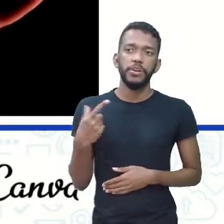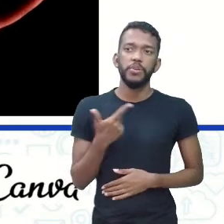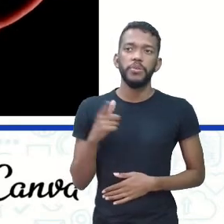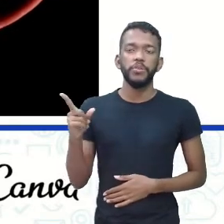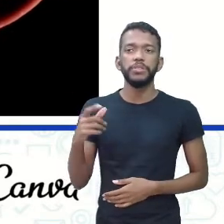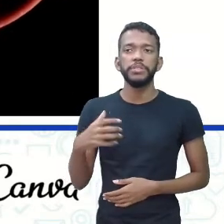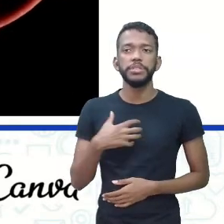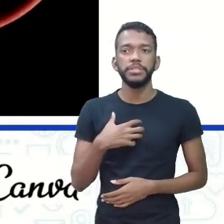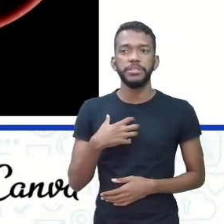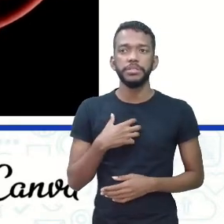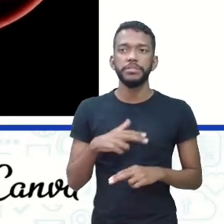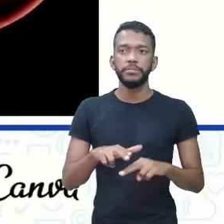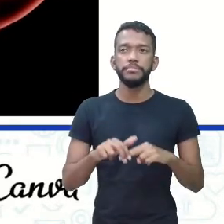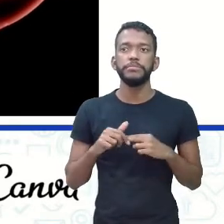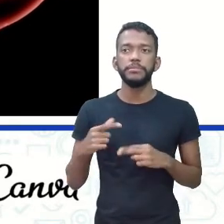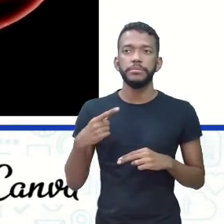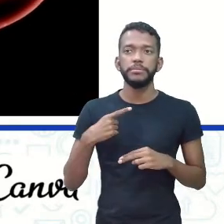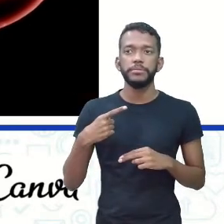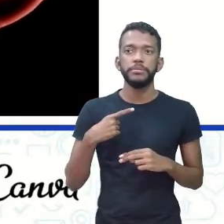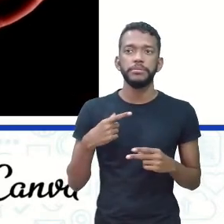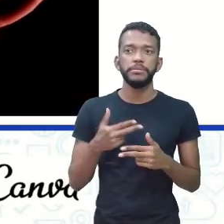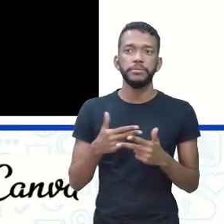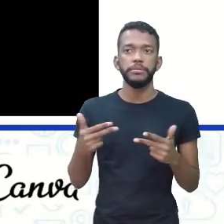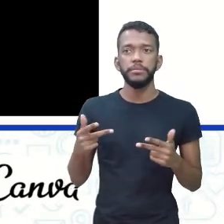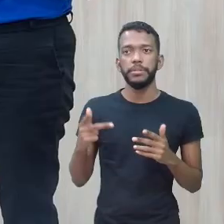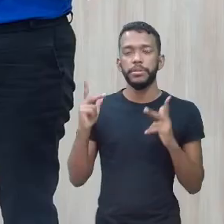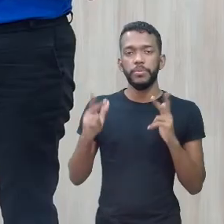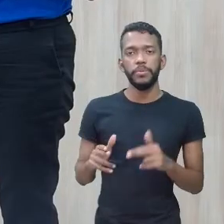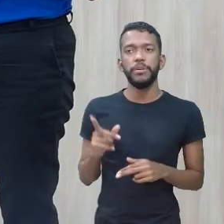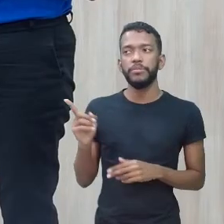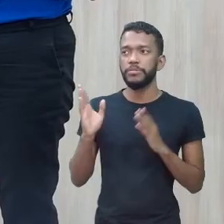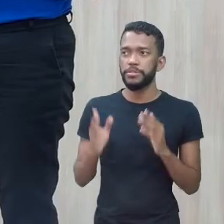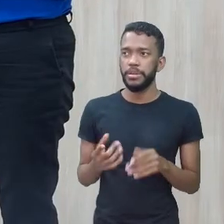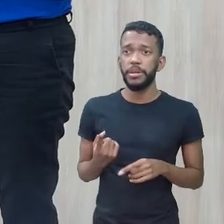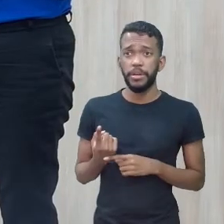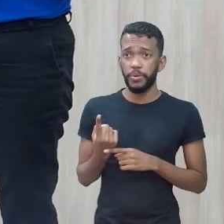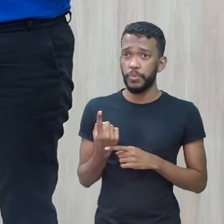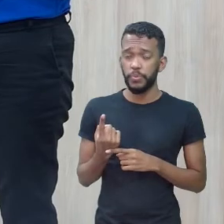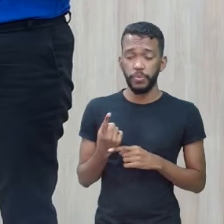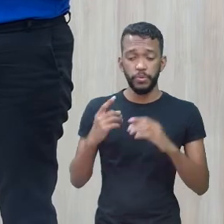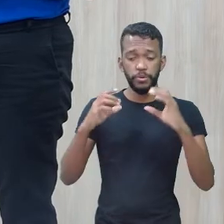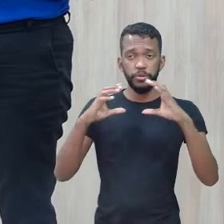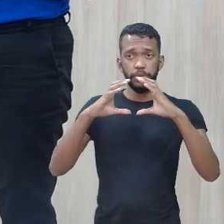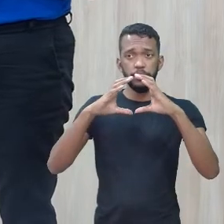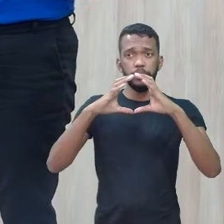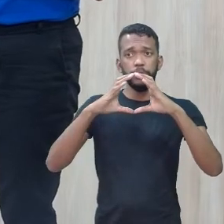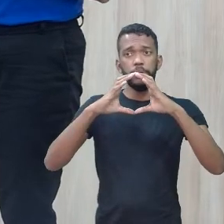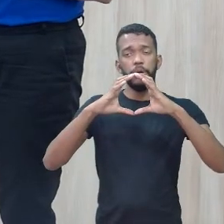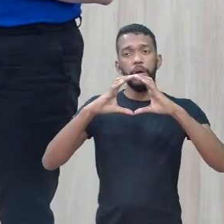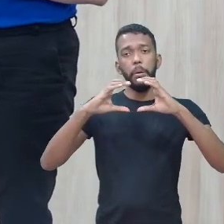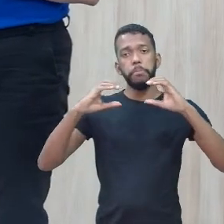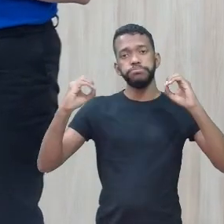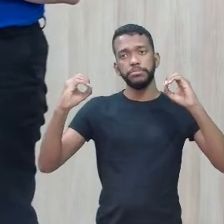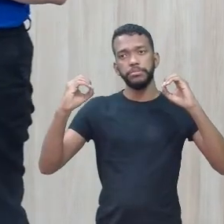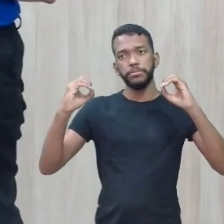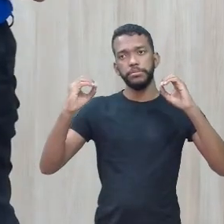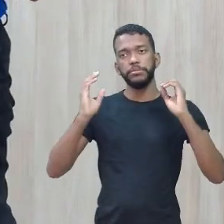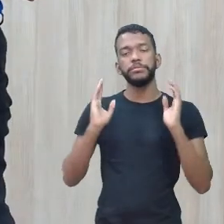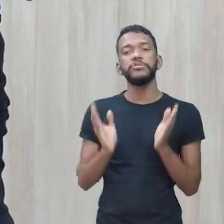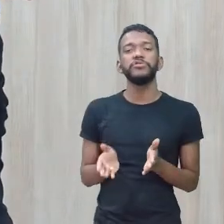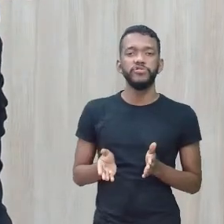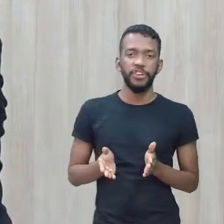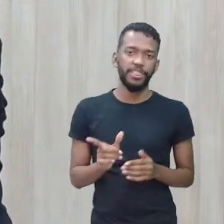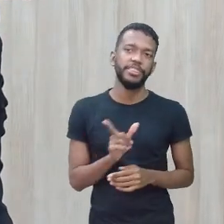carga genética idêntica a ele. Um ser só, ele conseguiu se reproduzir